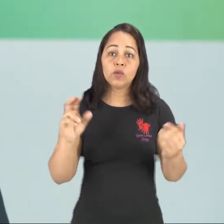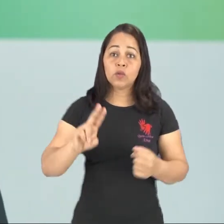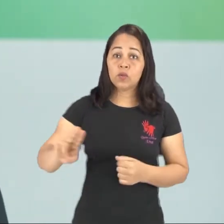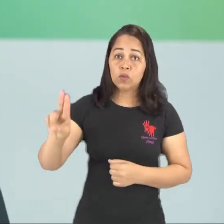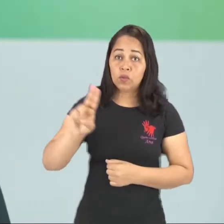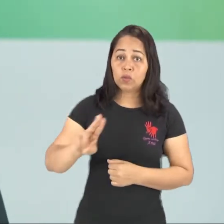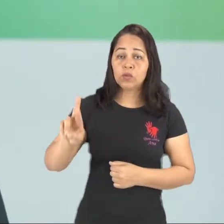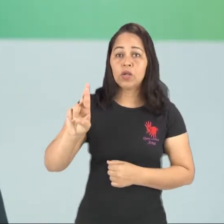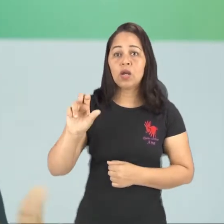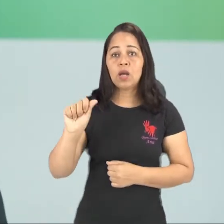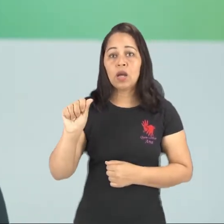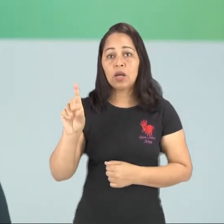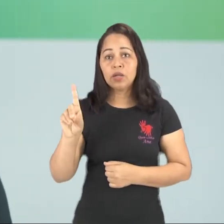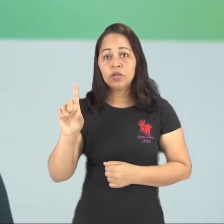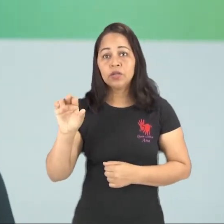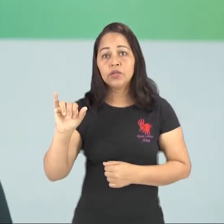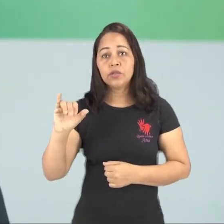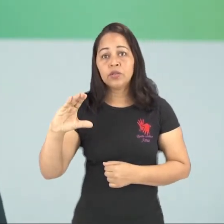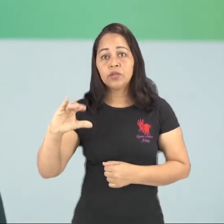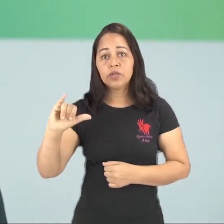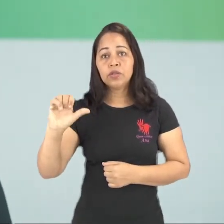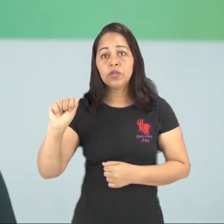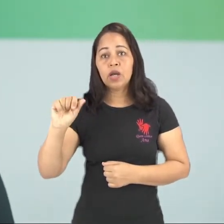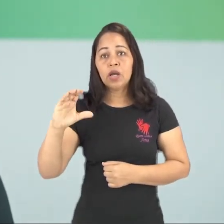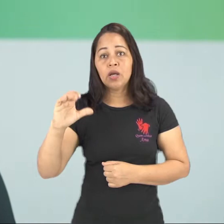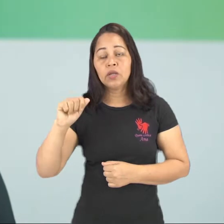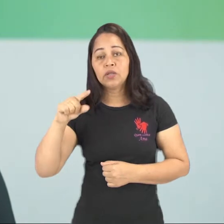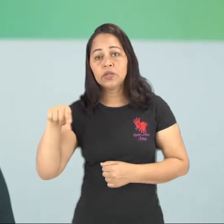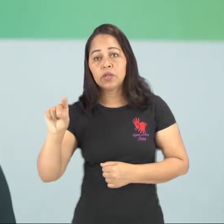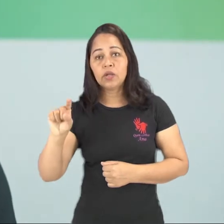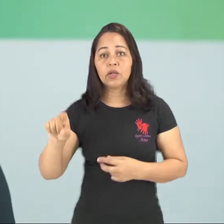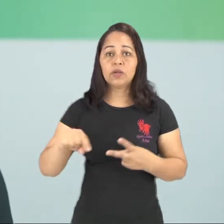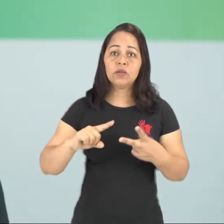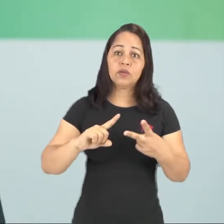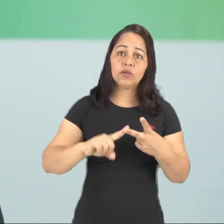da radiciação, da potenciação e entre outros.